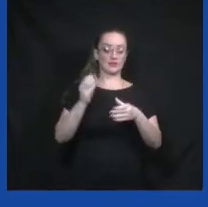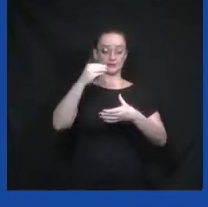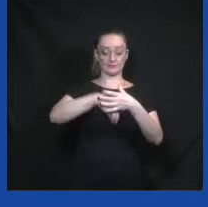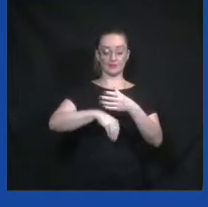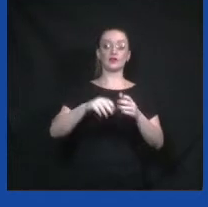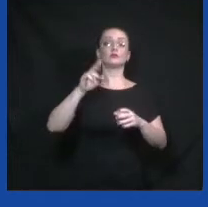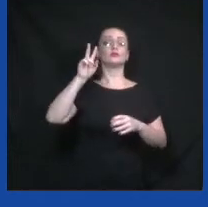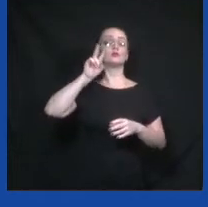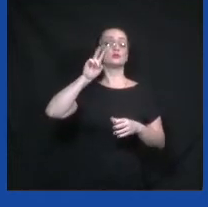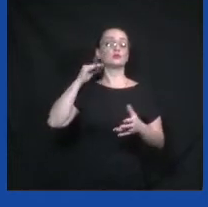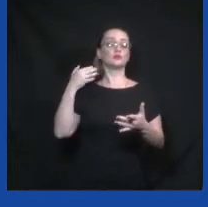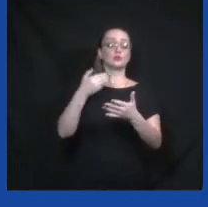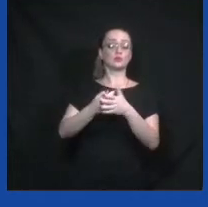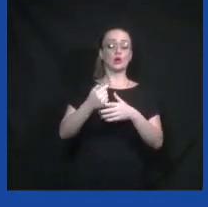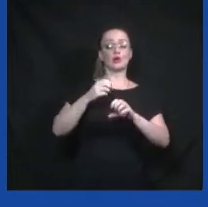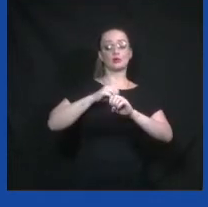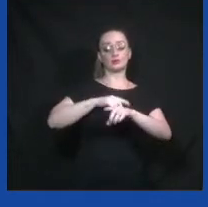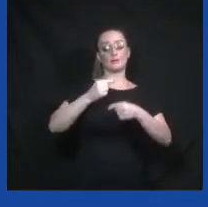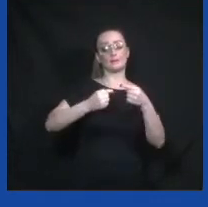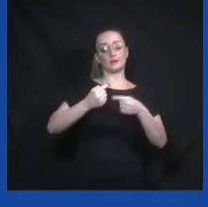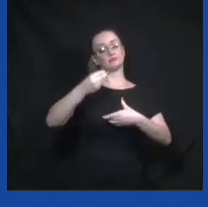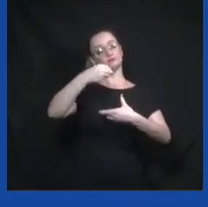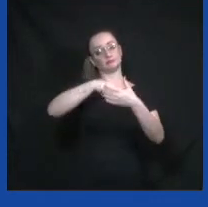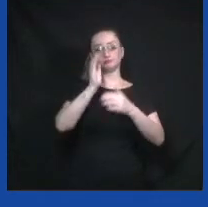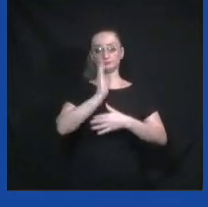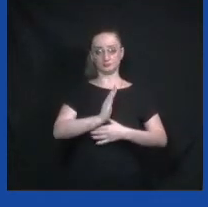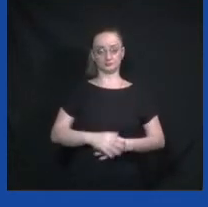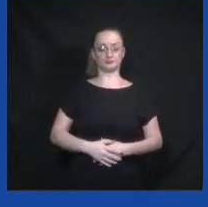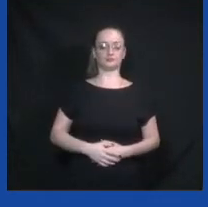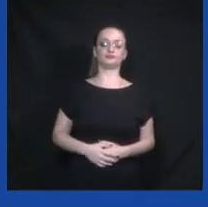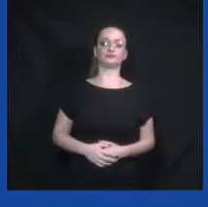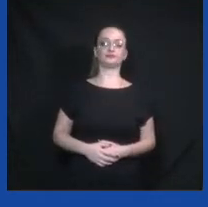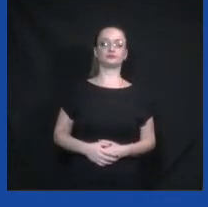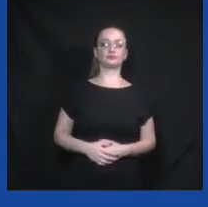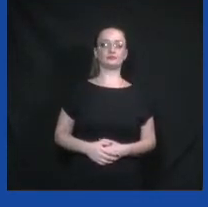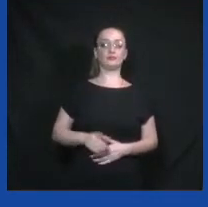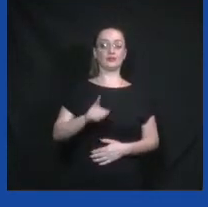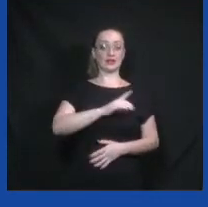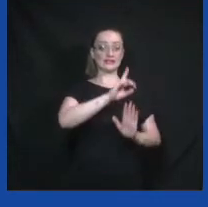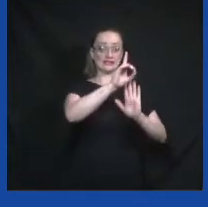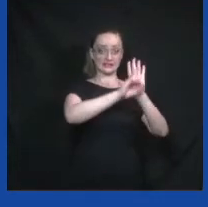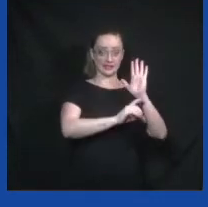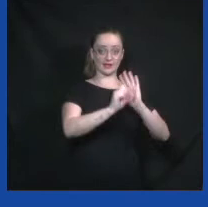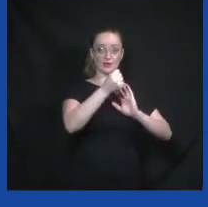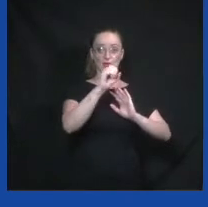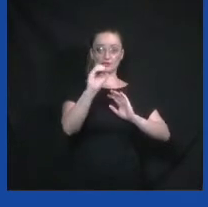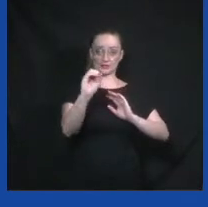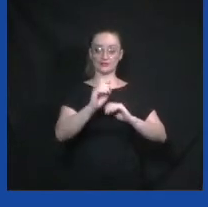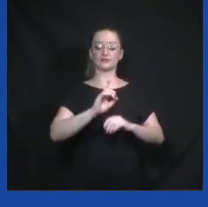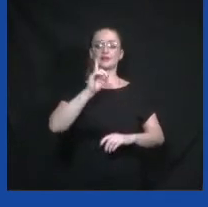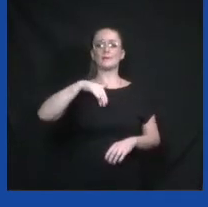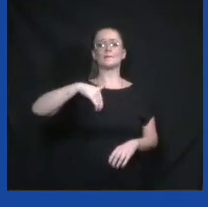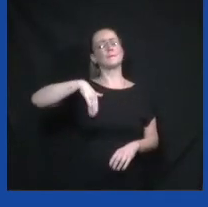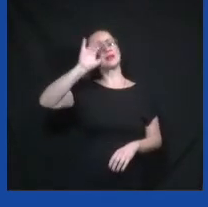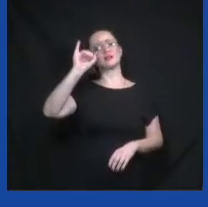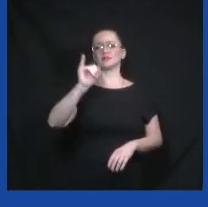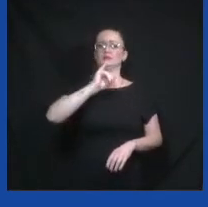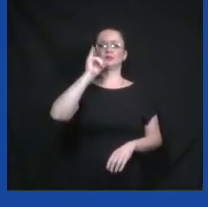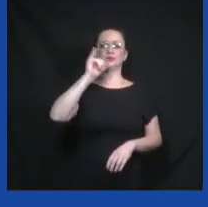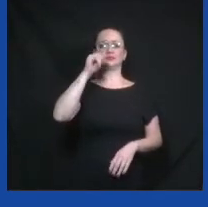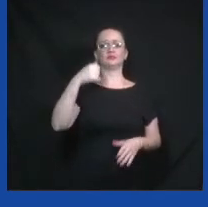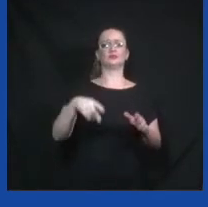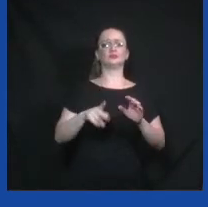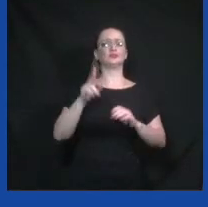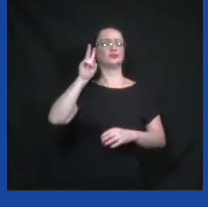política no Brasil. O que seria educação política no Brasil? Esta década de 80 é a década mais importante da